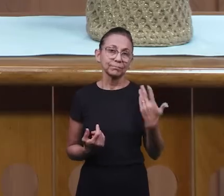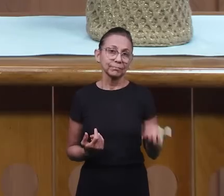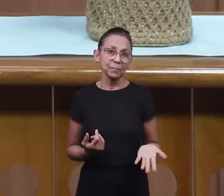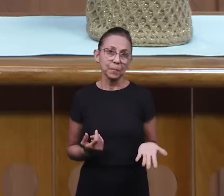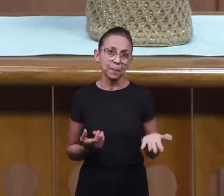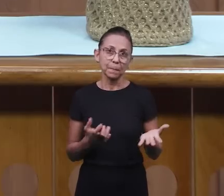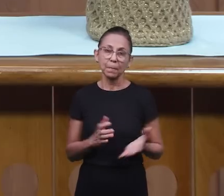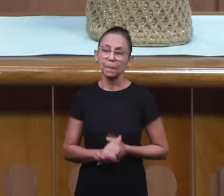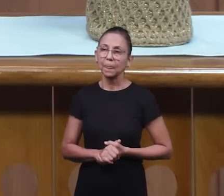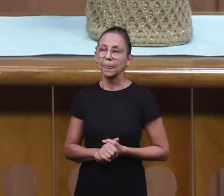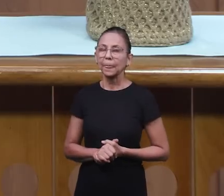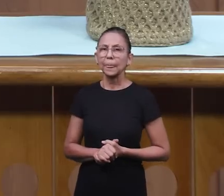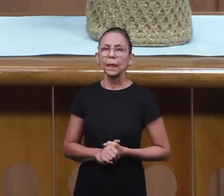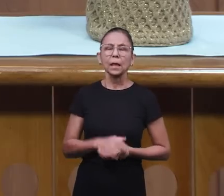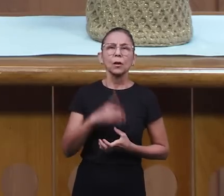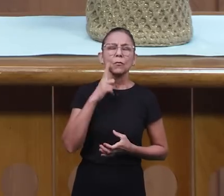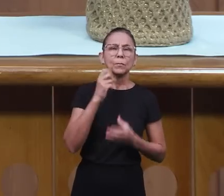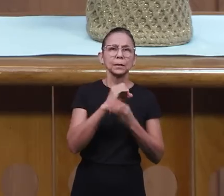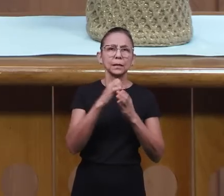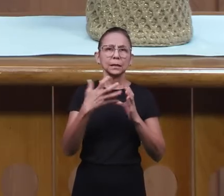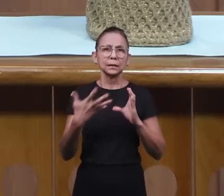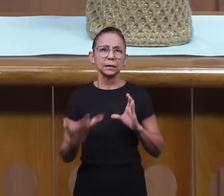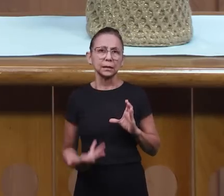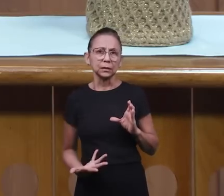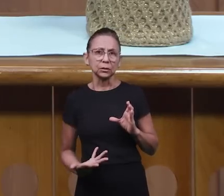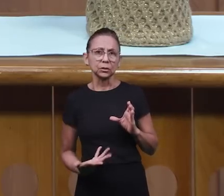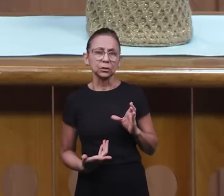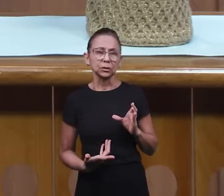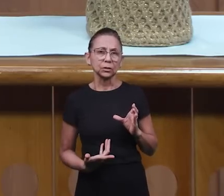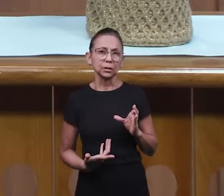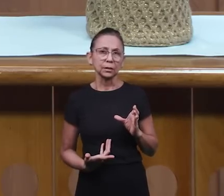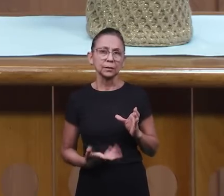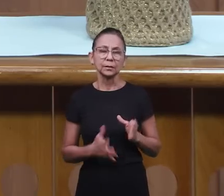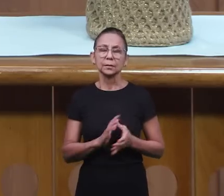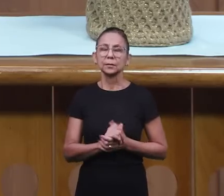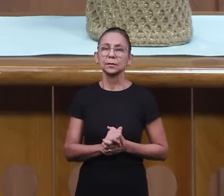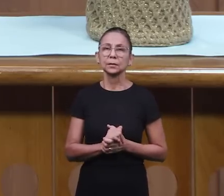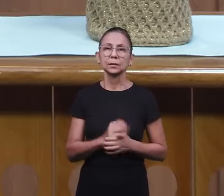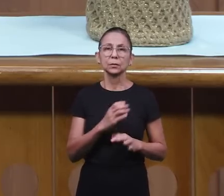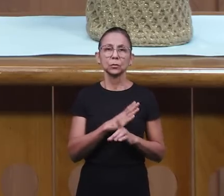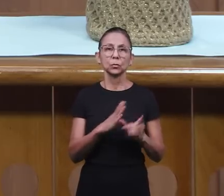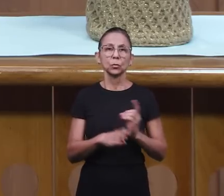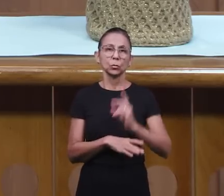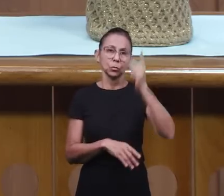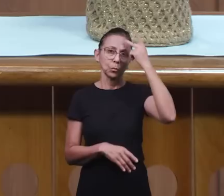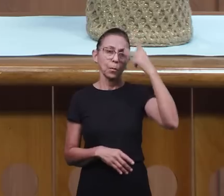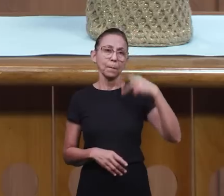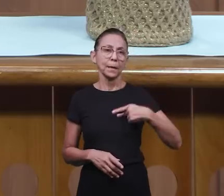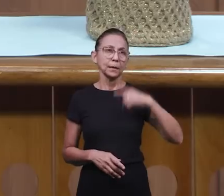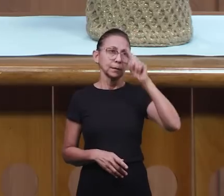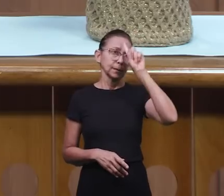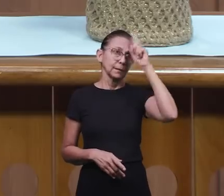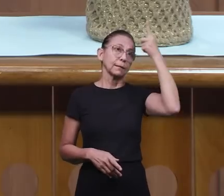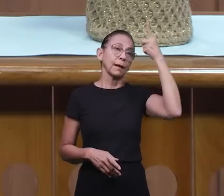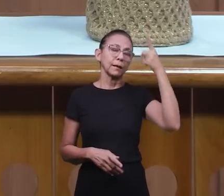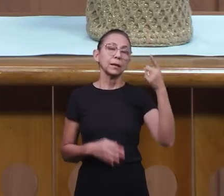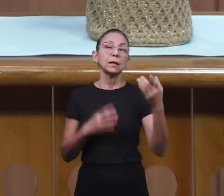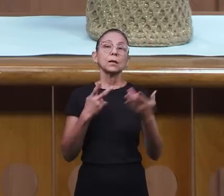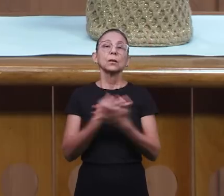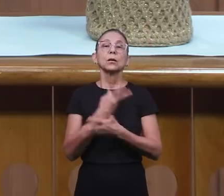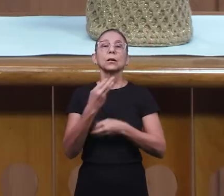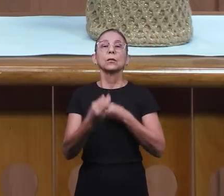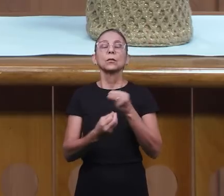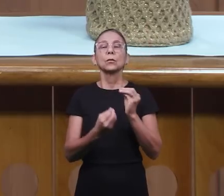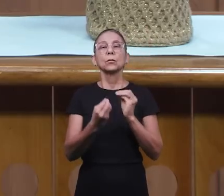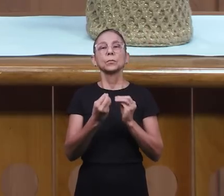chamamos atenção para como vimos as características do culto que agrada ao homem. Agora, como esse culto se processa? Esse culto